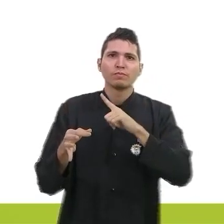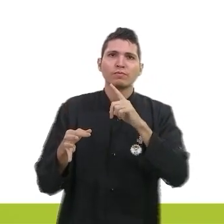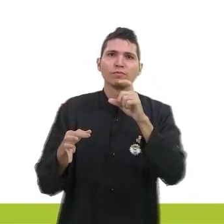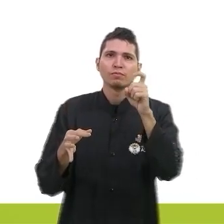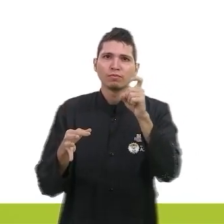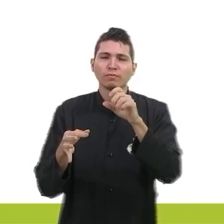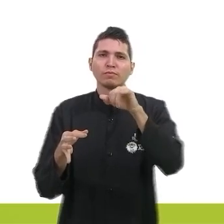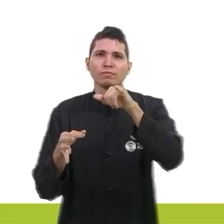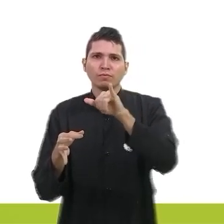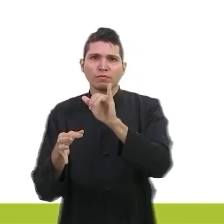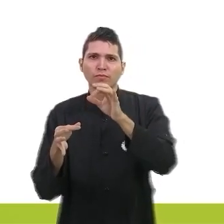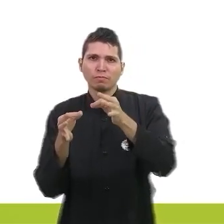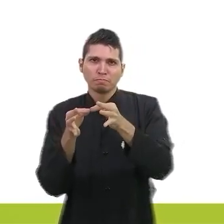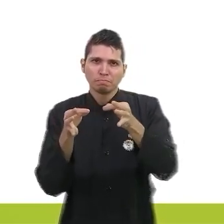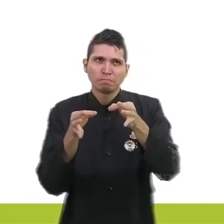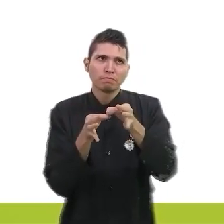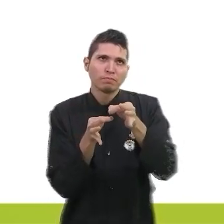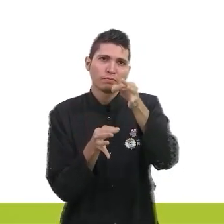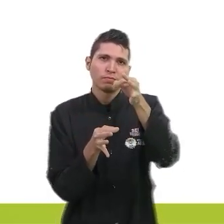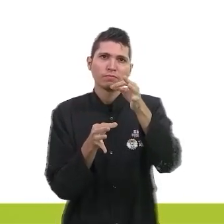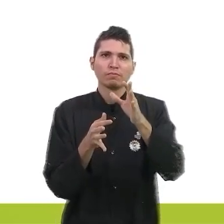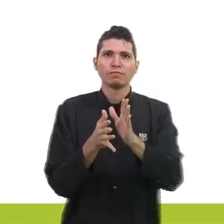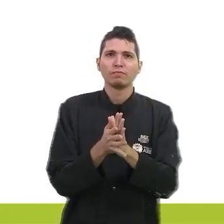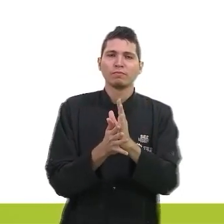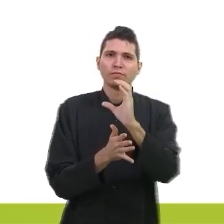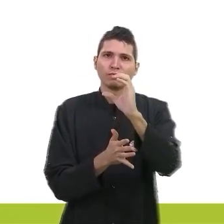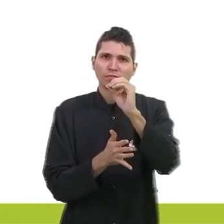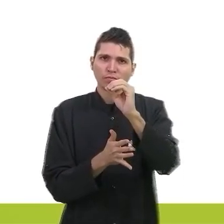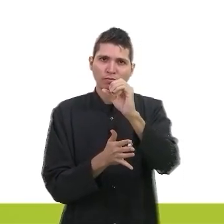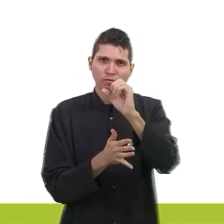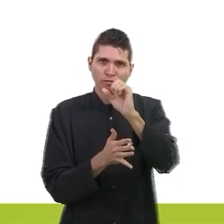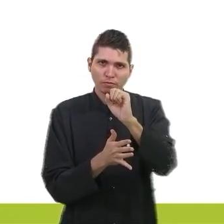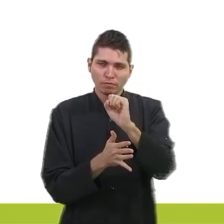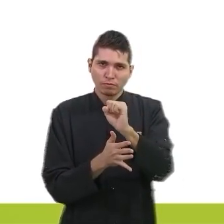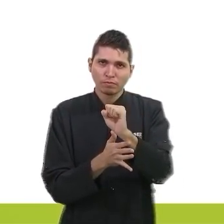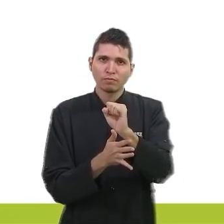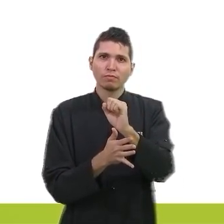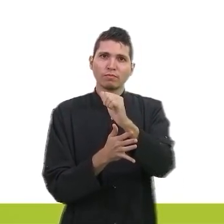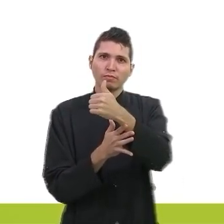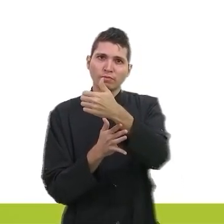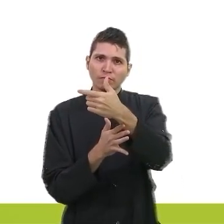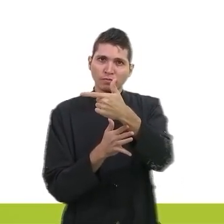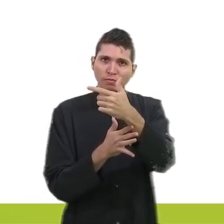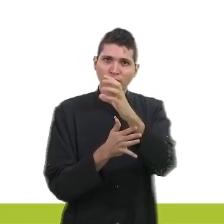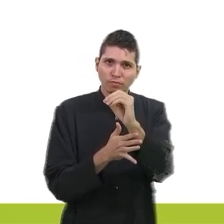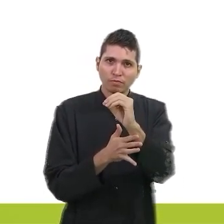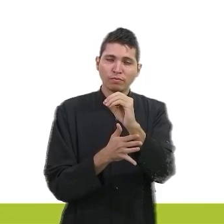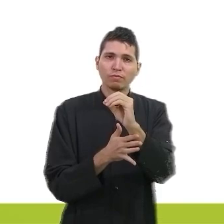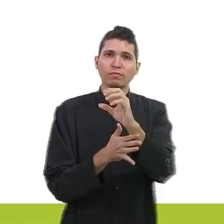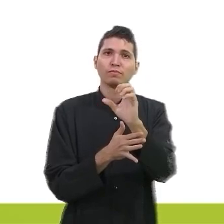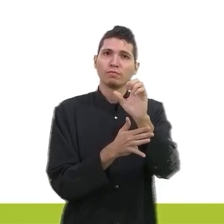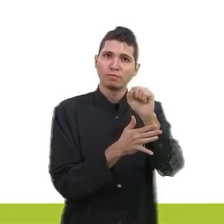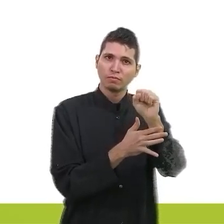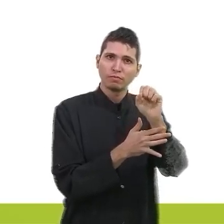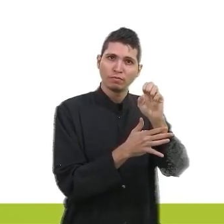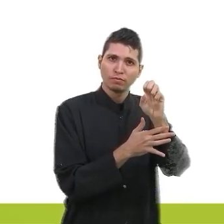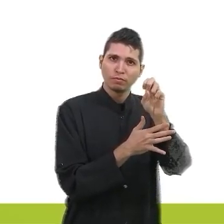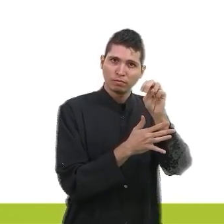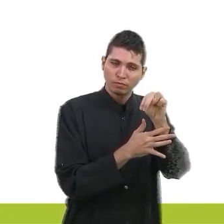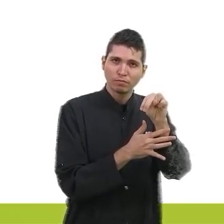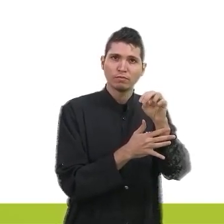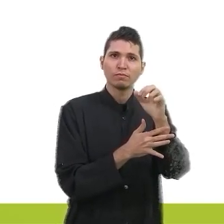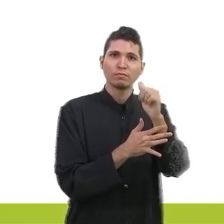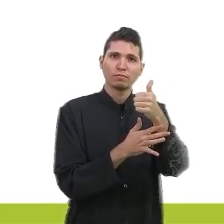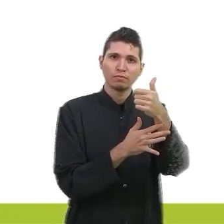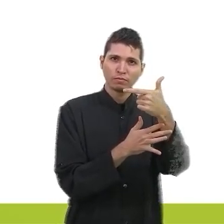medindo, respectivamente, cosseno de 120 graus e seno de 120 graus.